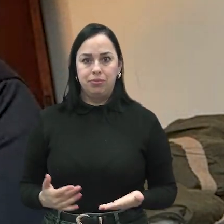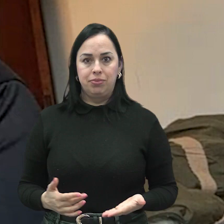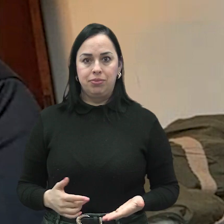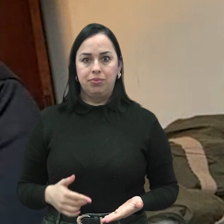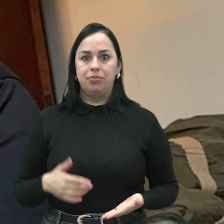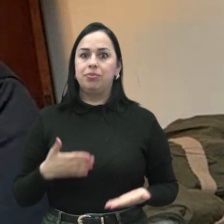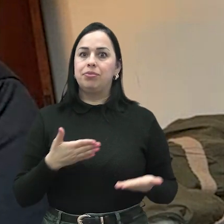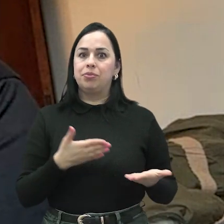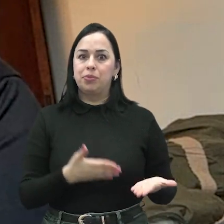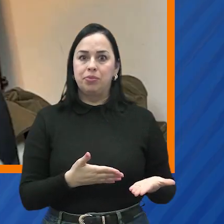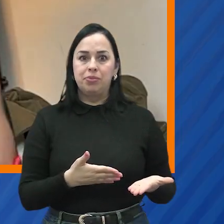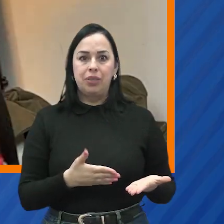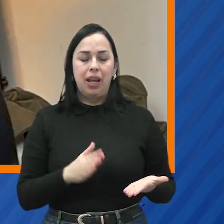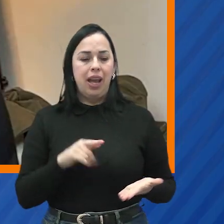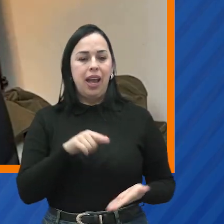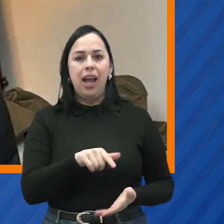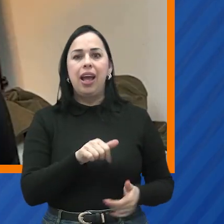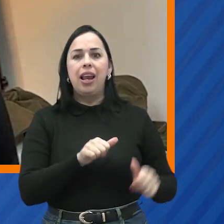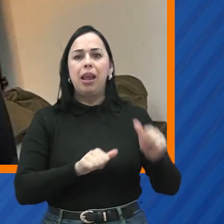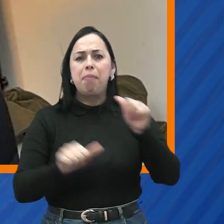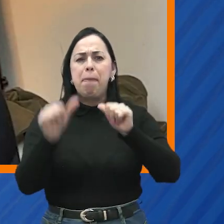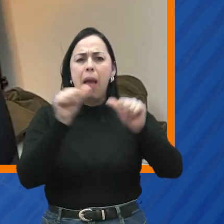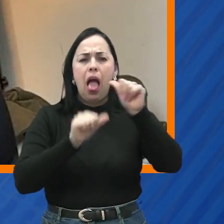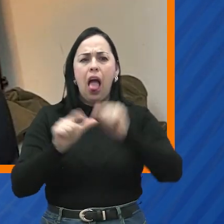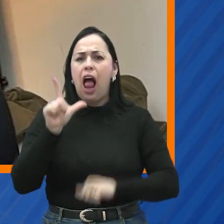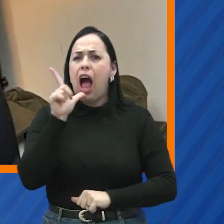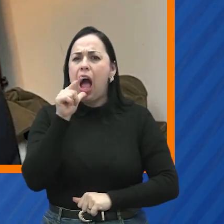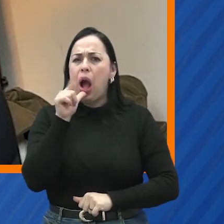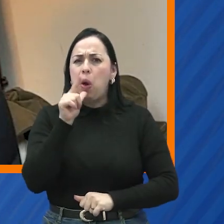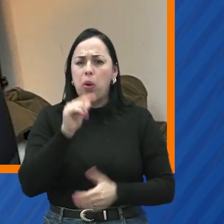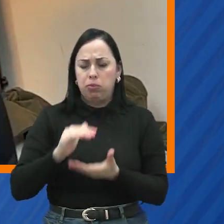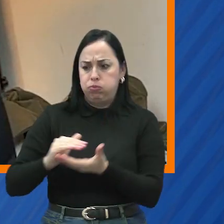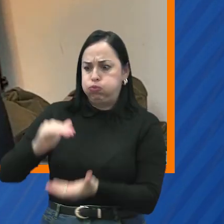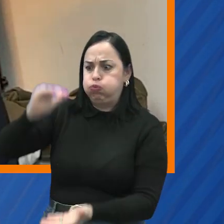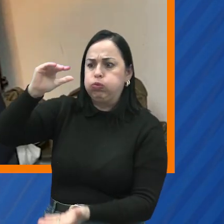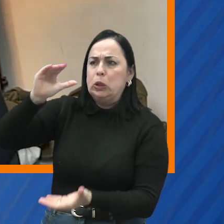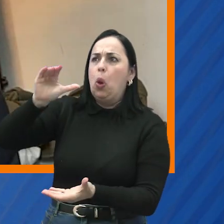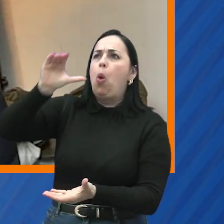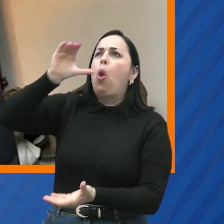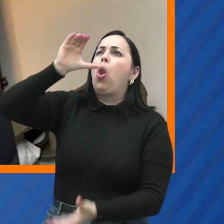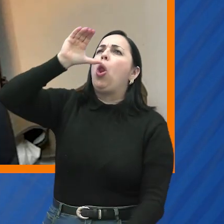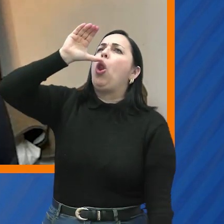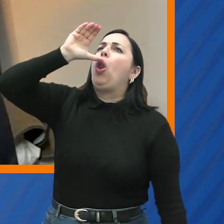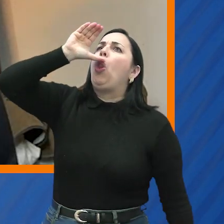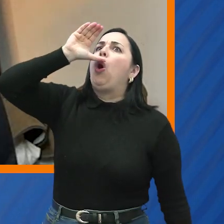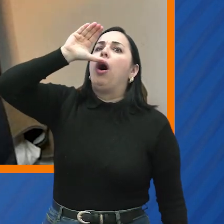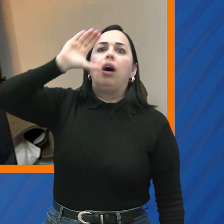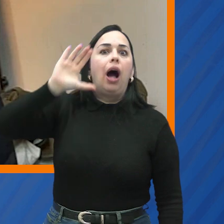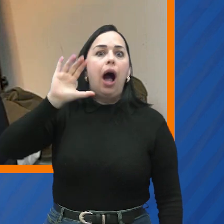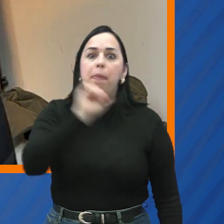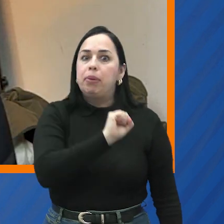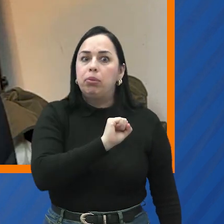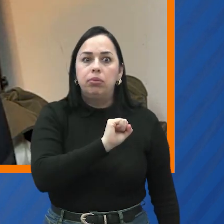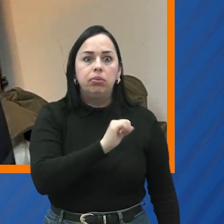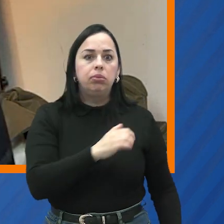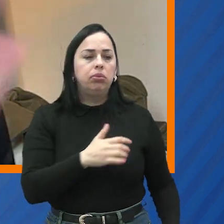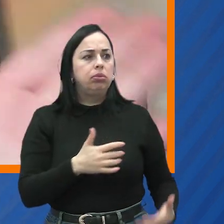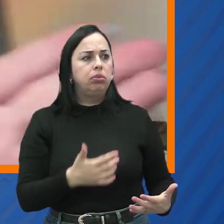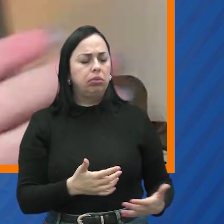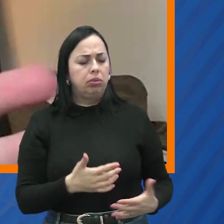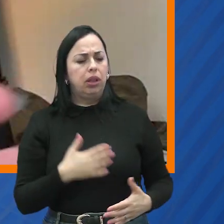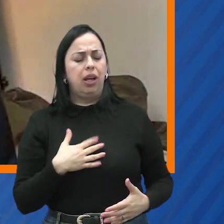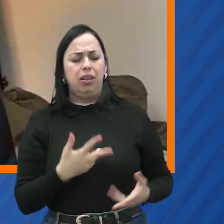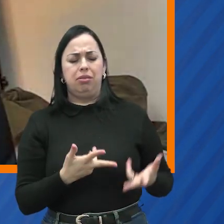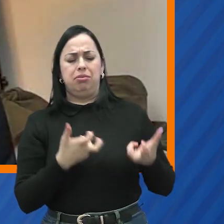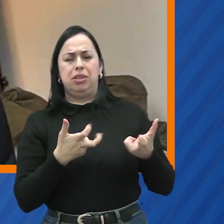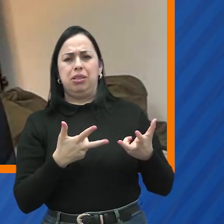diagnosticado com diabetes. Vini veio do nada, num episódio de beber muita água, tipo assim, uma garrafa de 1 litro, ele tomava e em 1 hora ele já